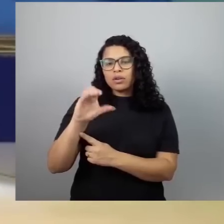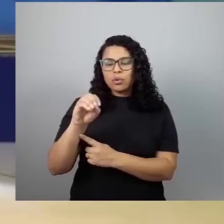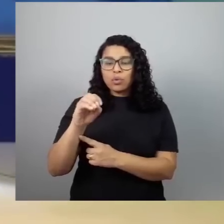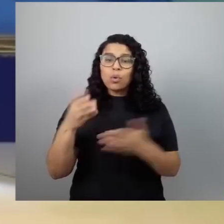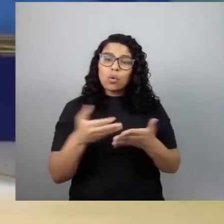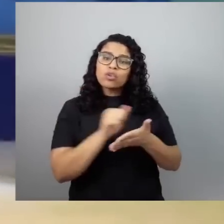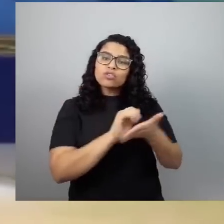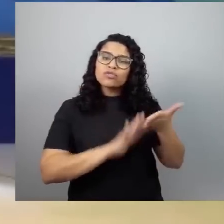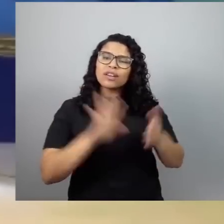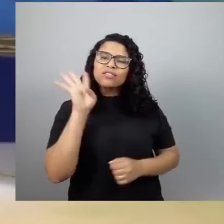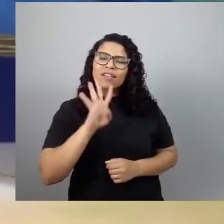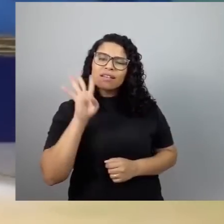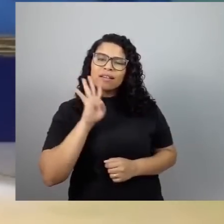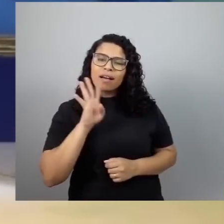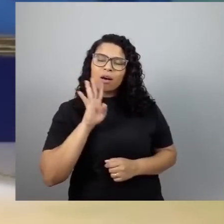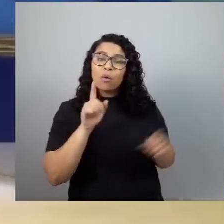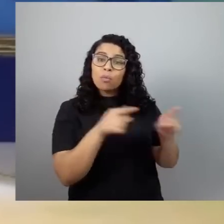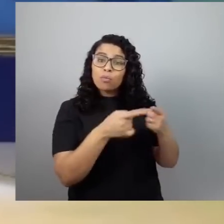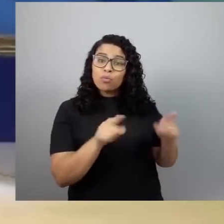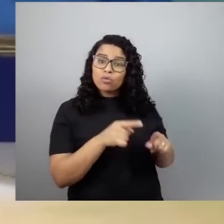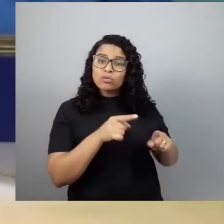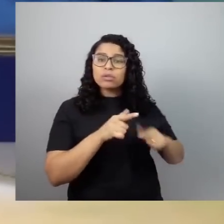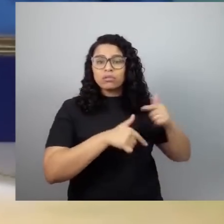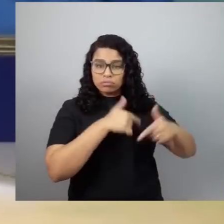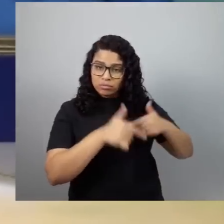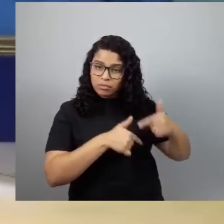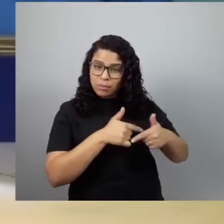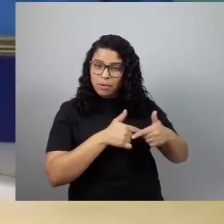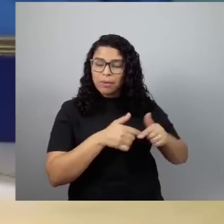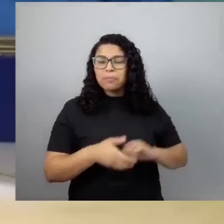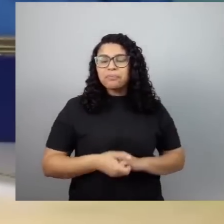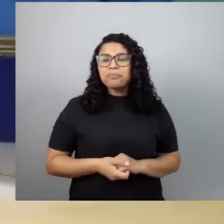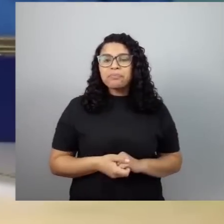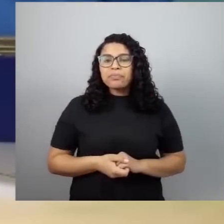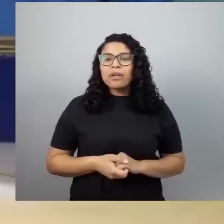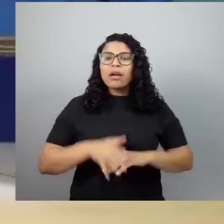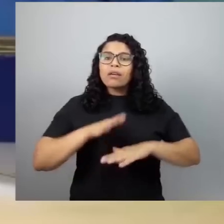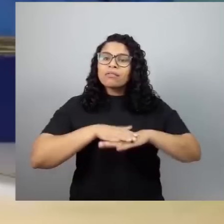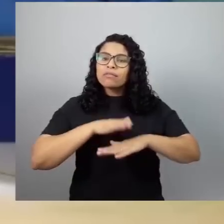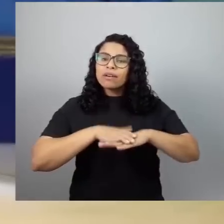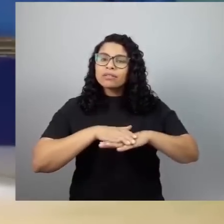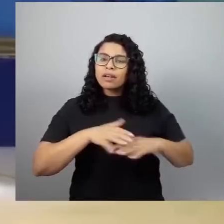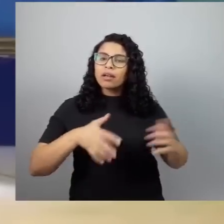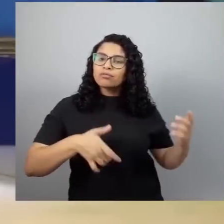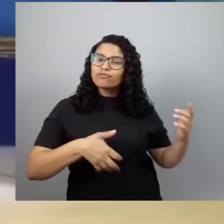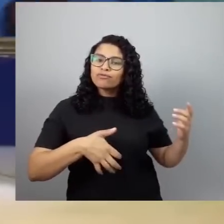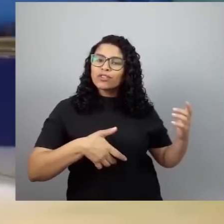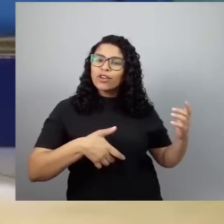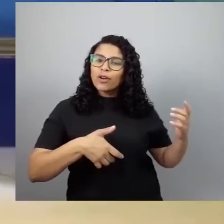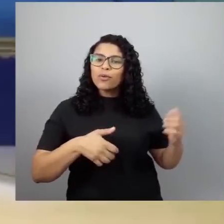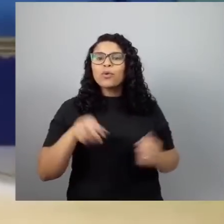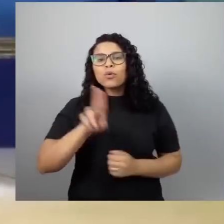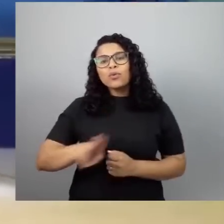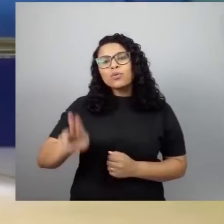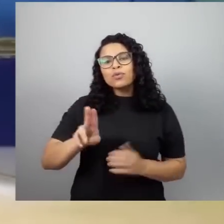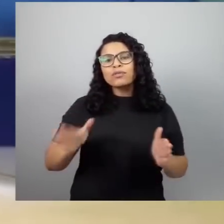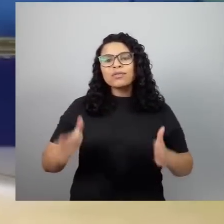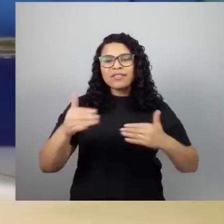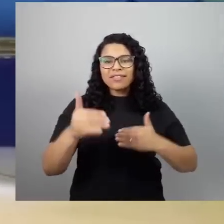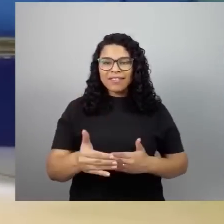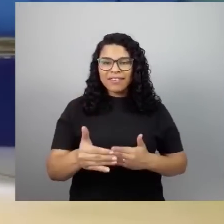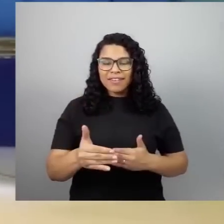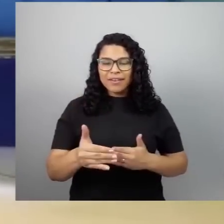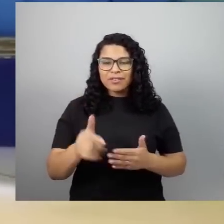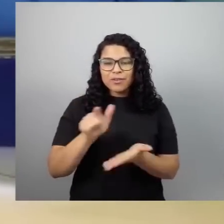fazer um violão de caixa de papelão. Aí vocês podem se perguntar, como assim? Isso aqui é só uma caixa?